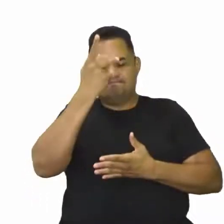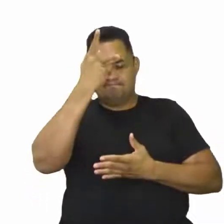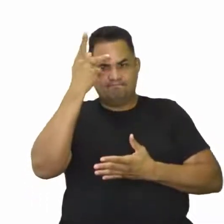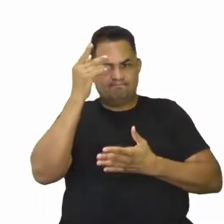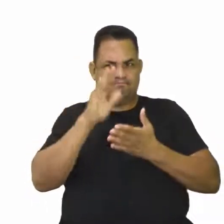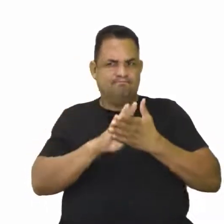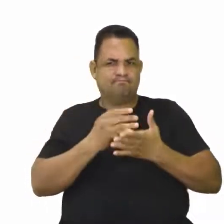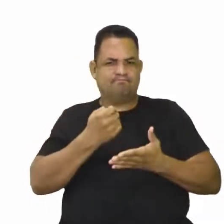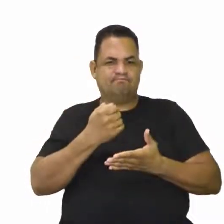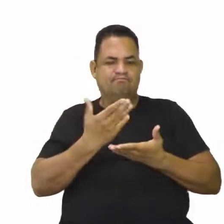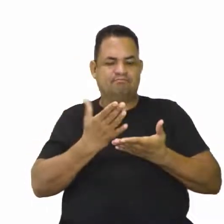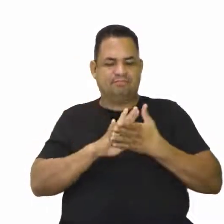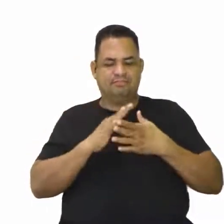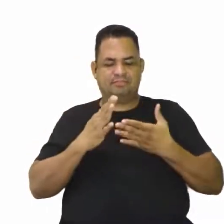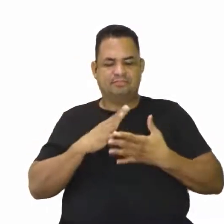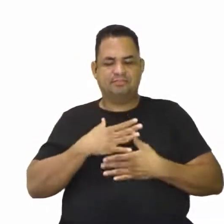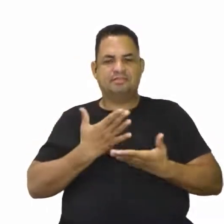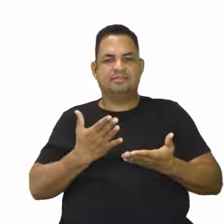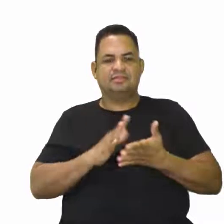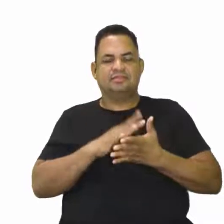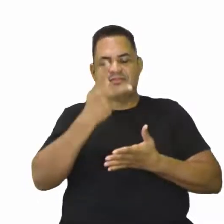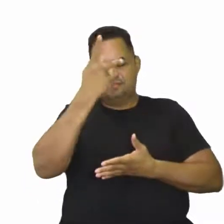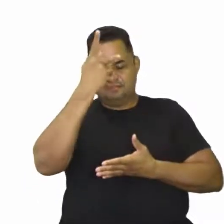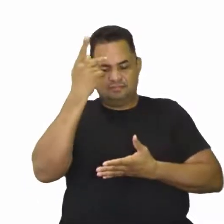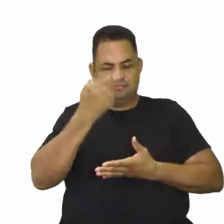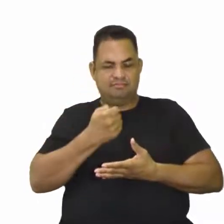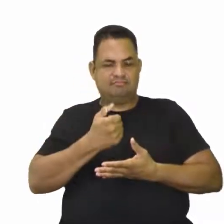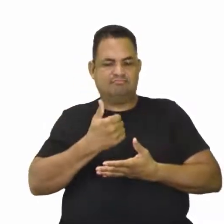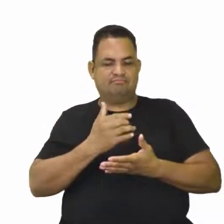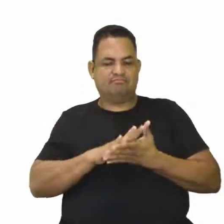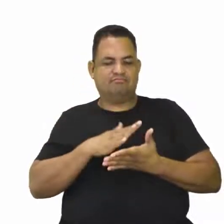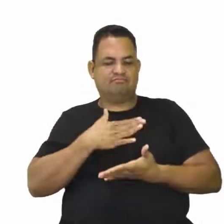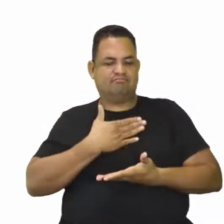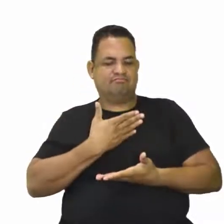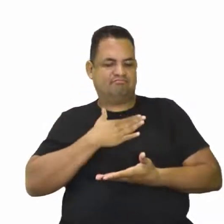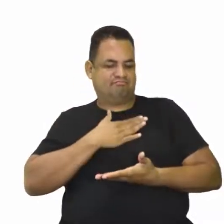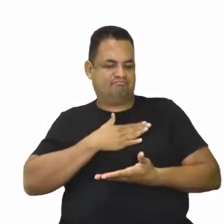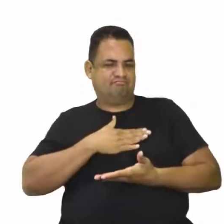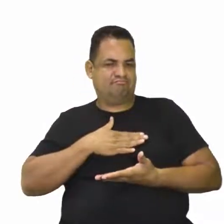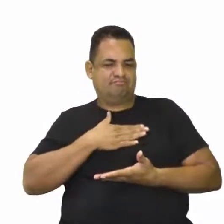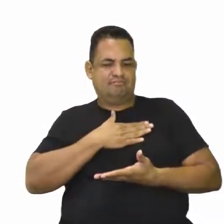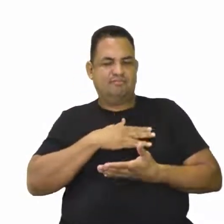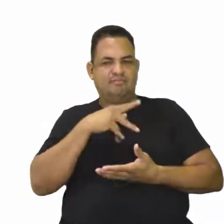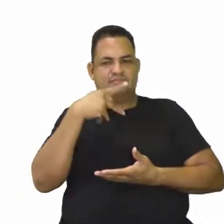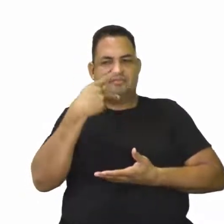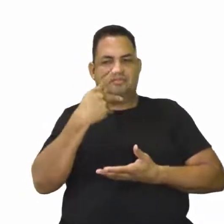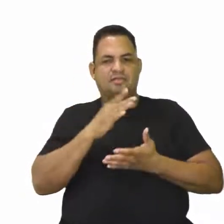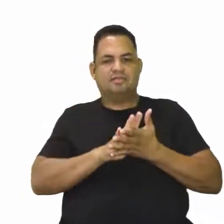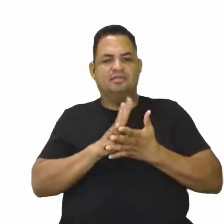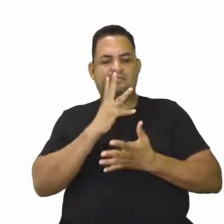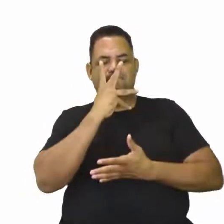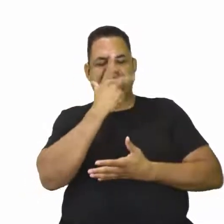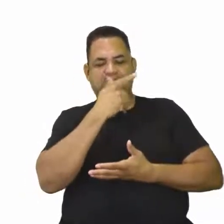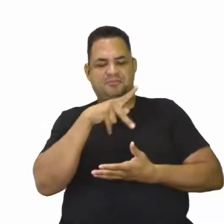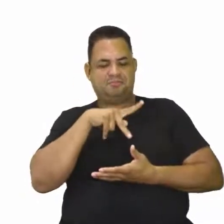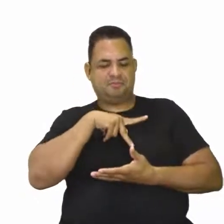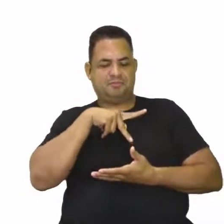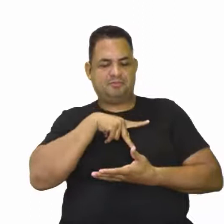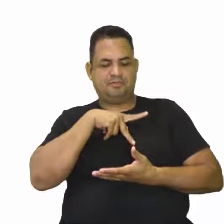é narcisista, né? A pessoa quase nem gosta de falar que é